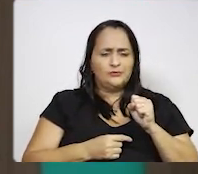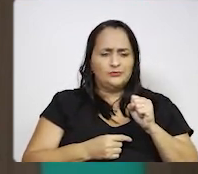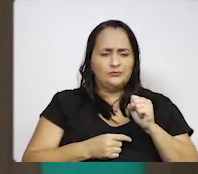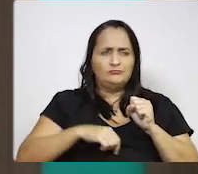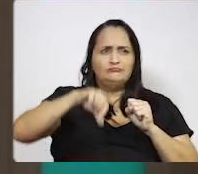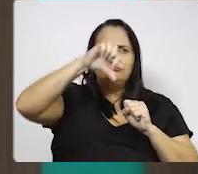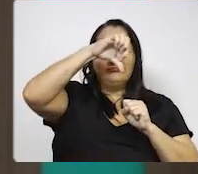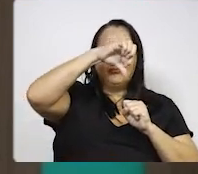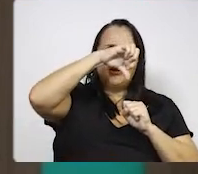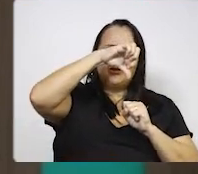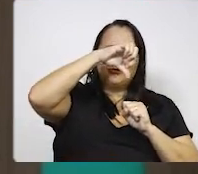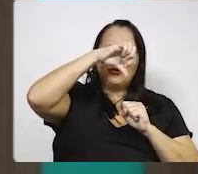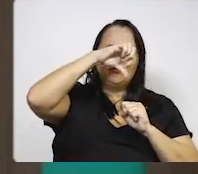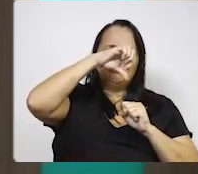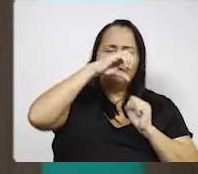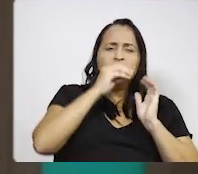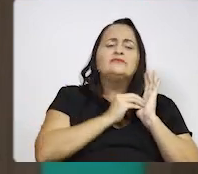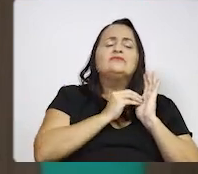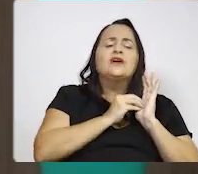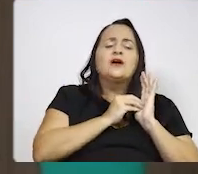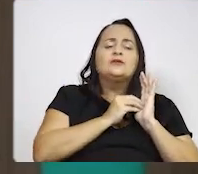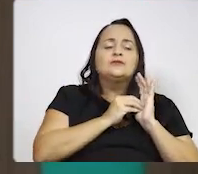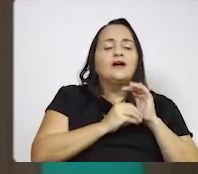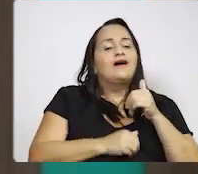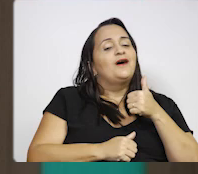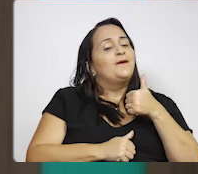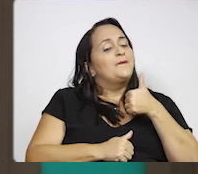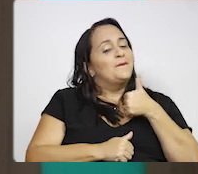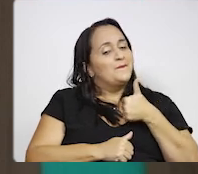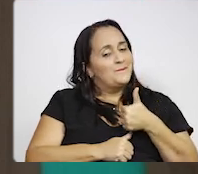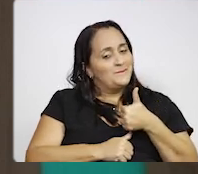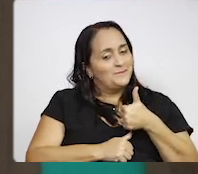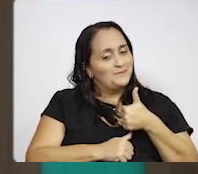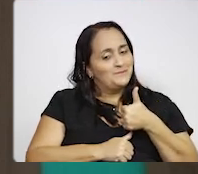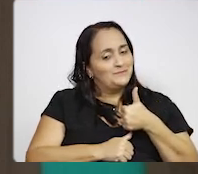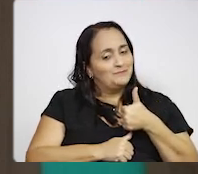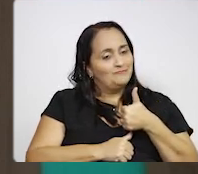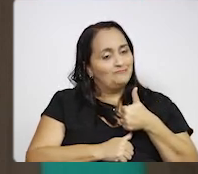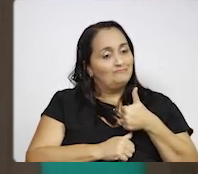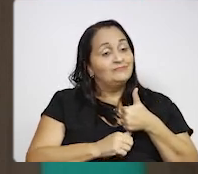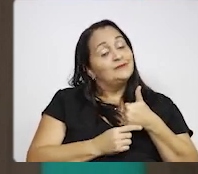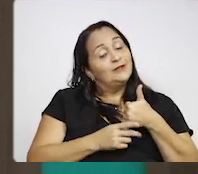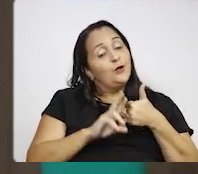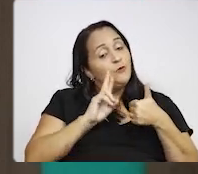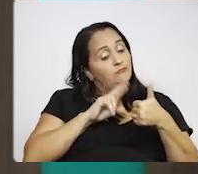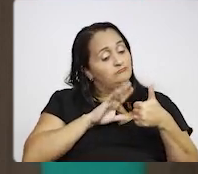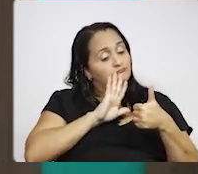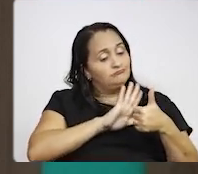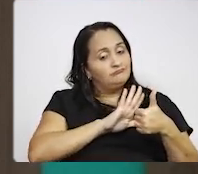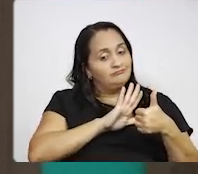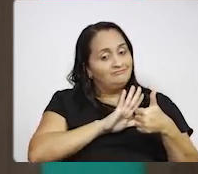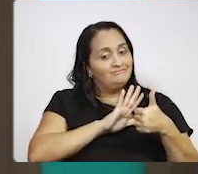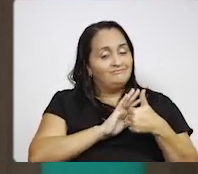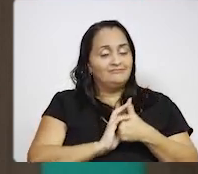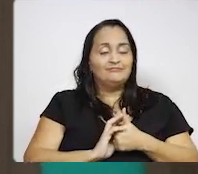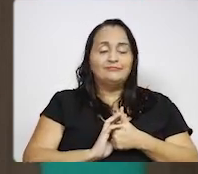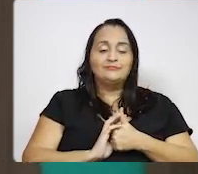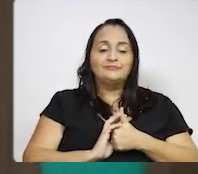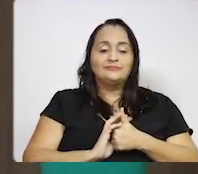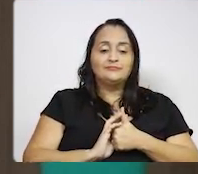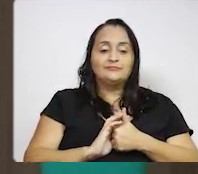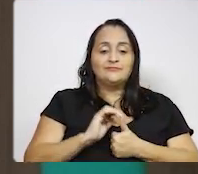8. Para 9, eu ainda preciso de 1. Então, esse aqui é o meu resto.